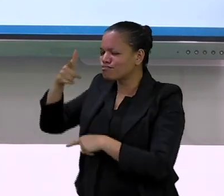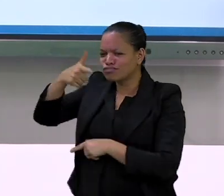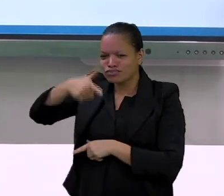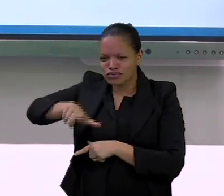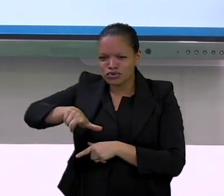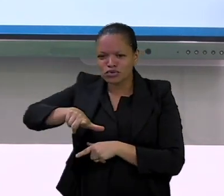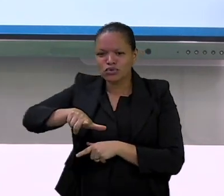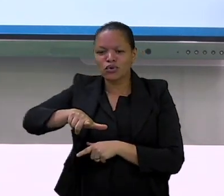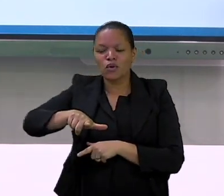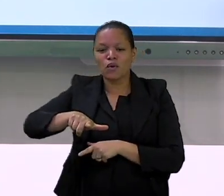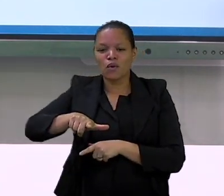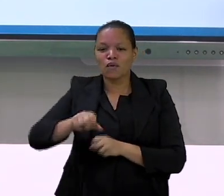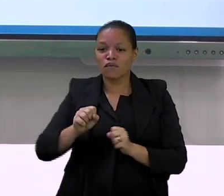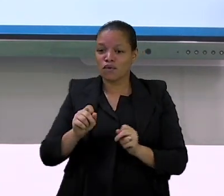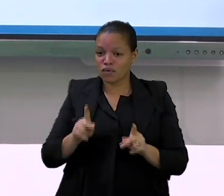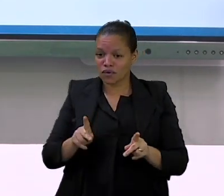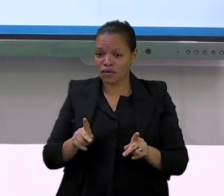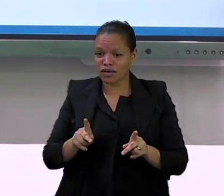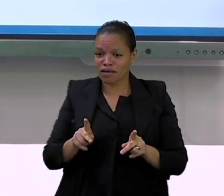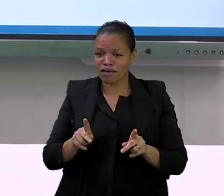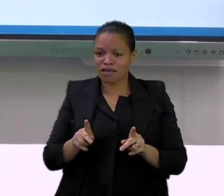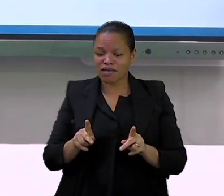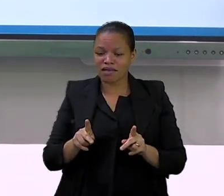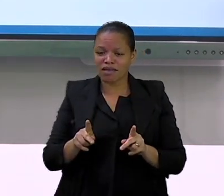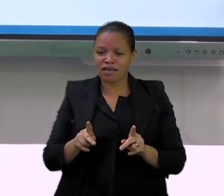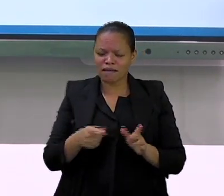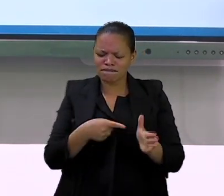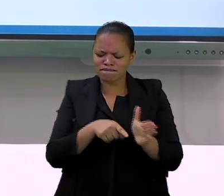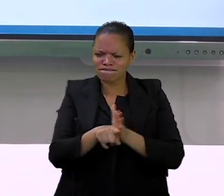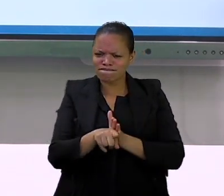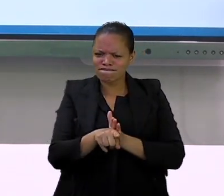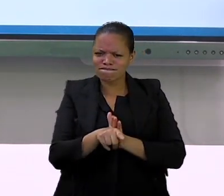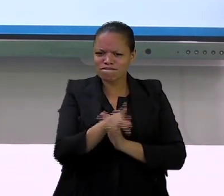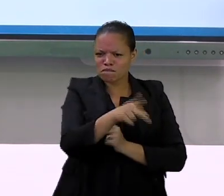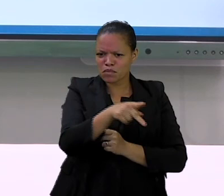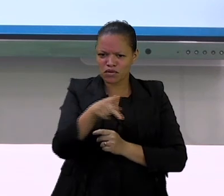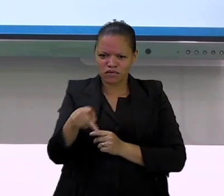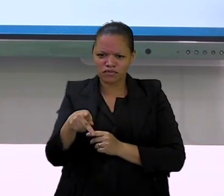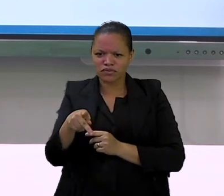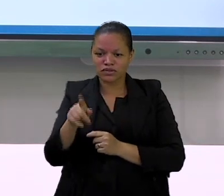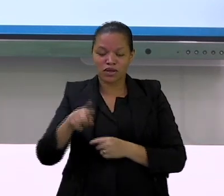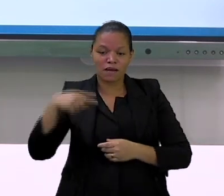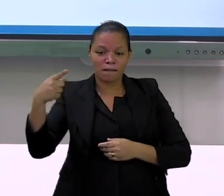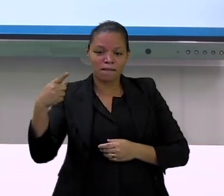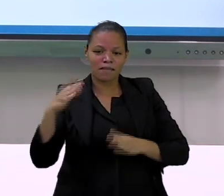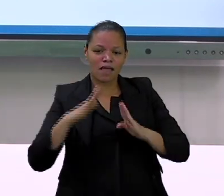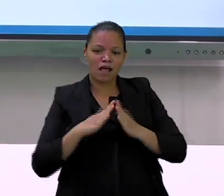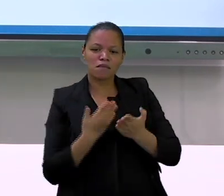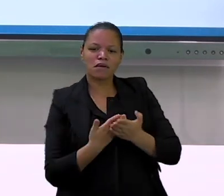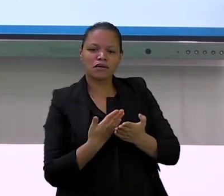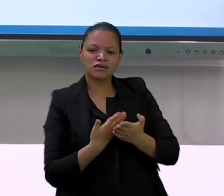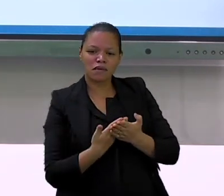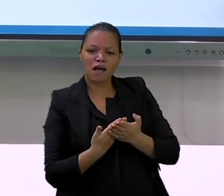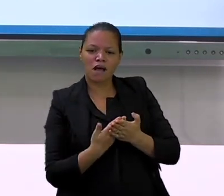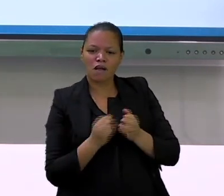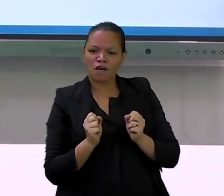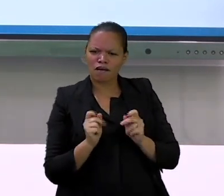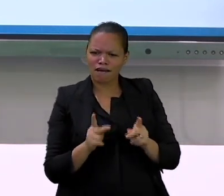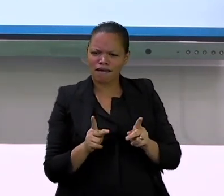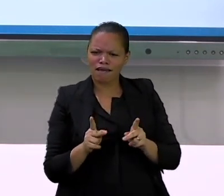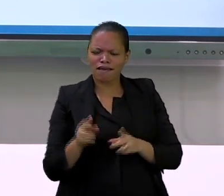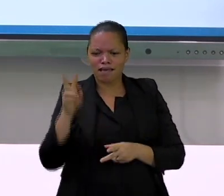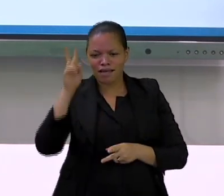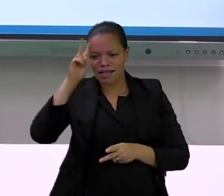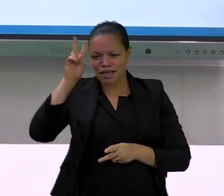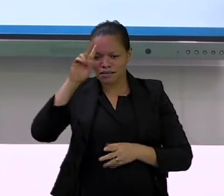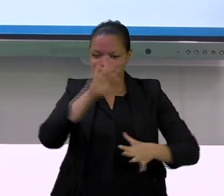sua dúvida através do chat e seu professor irá lhe responder. Até a nossa próxima aula, pessoal! E não se esqueça, se inscreva